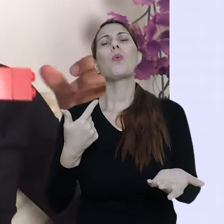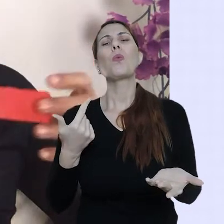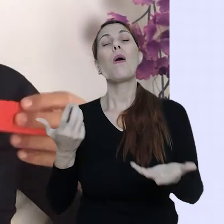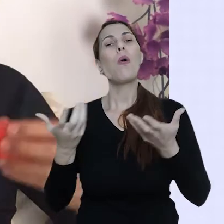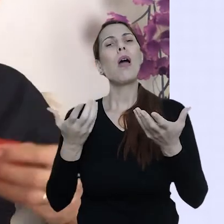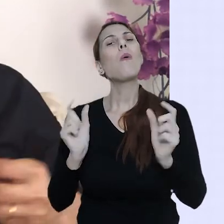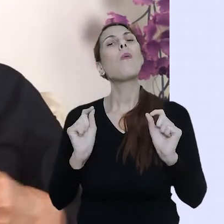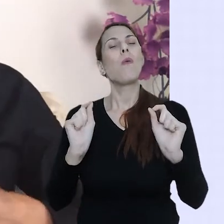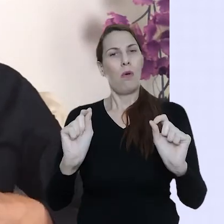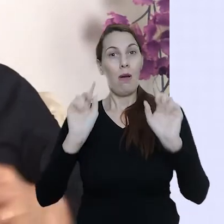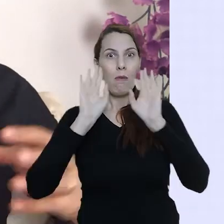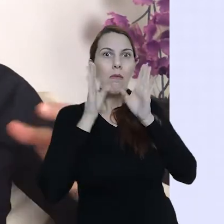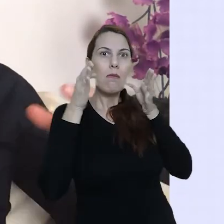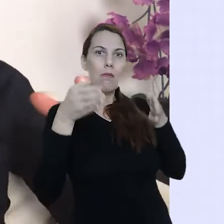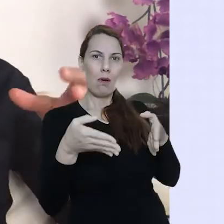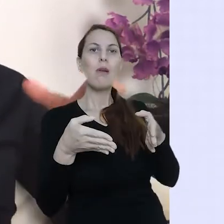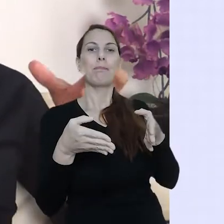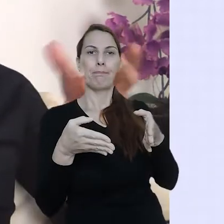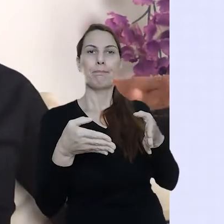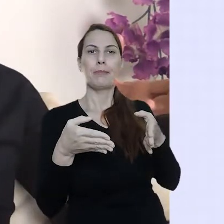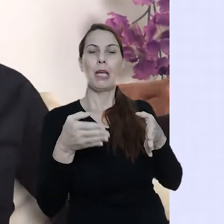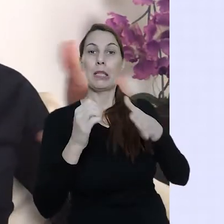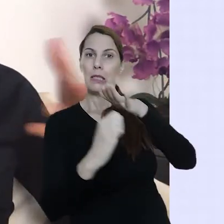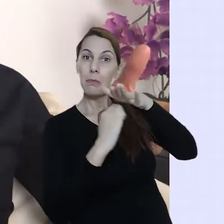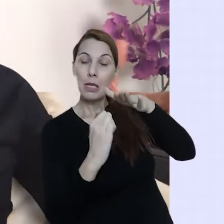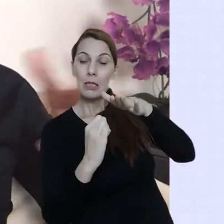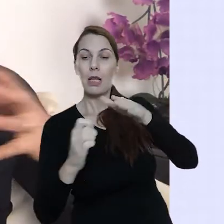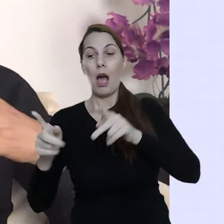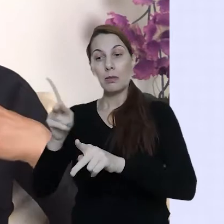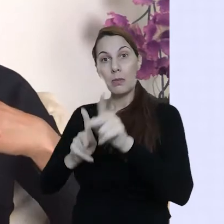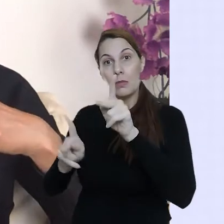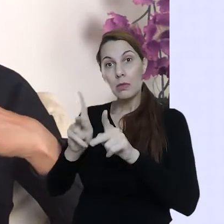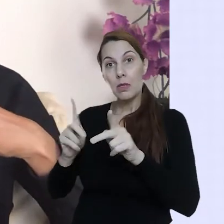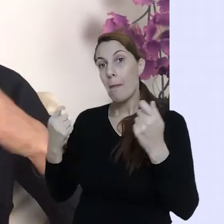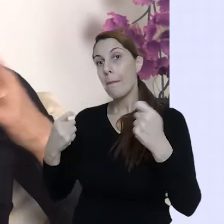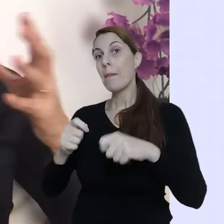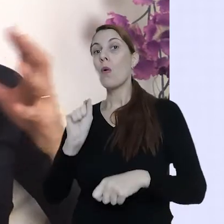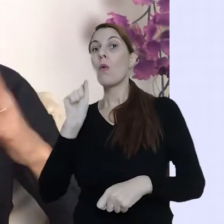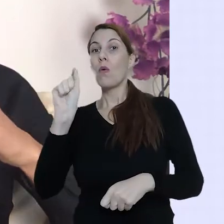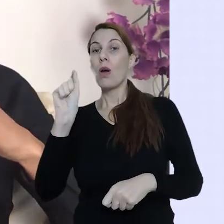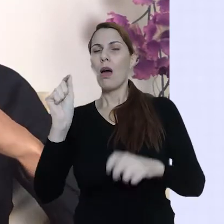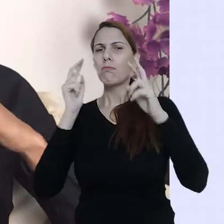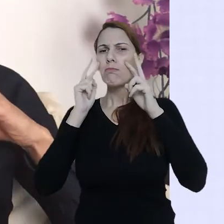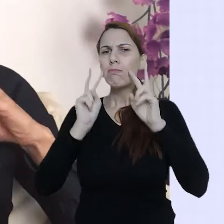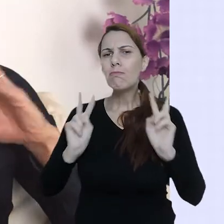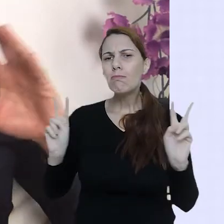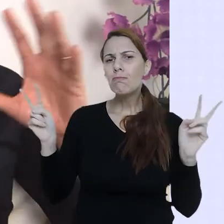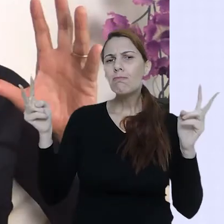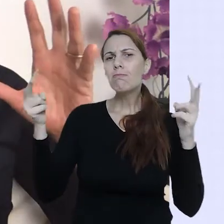Então, eu queria trazer um enfoque de que realmente as empresas, as pessoas, precisam de